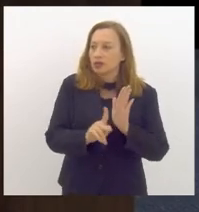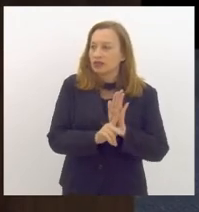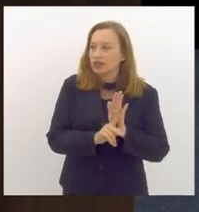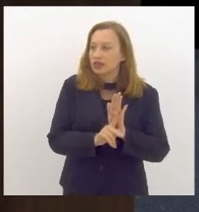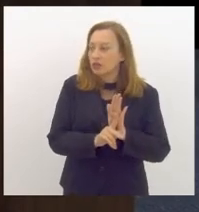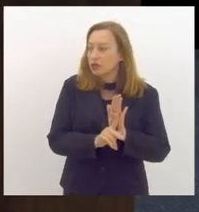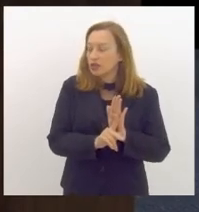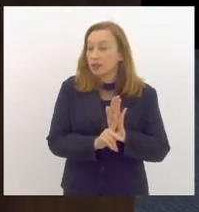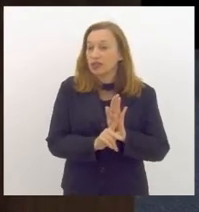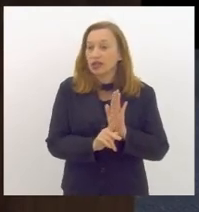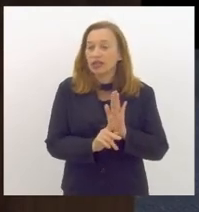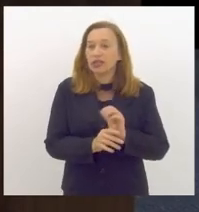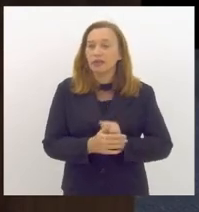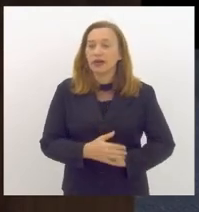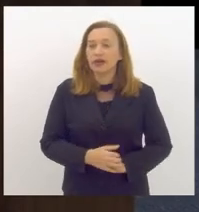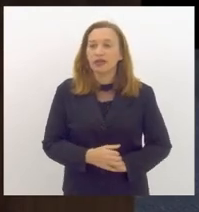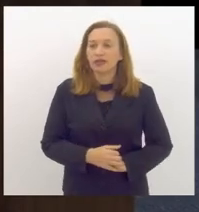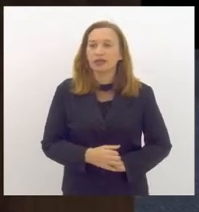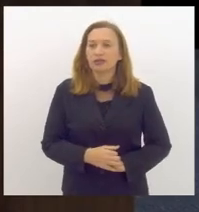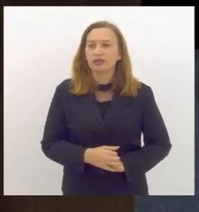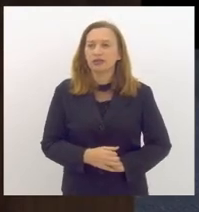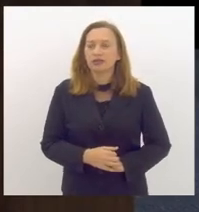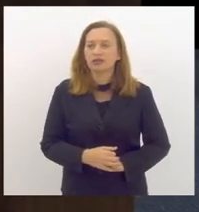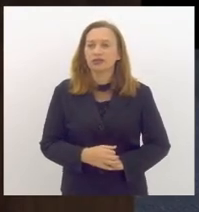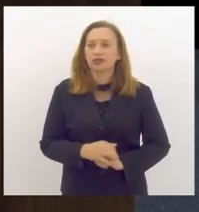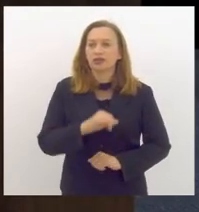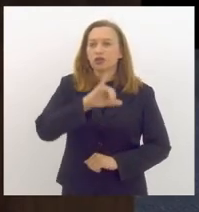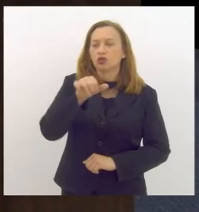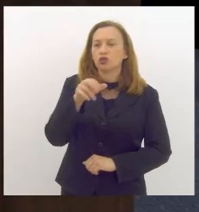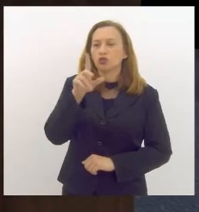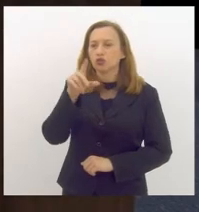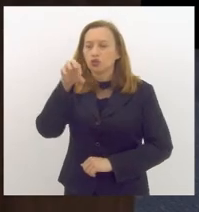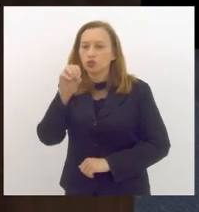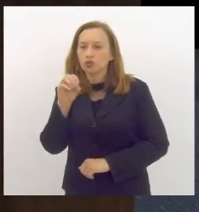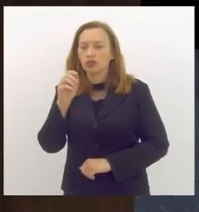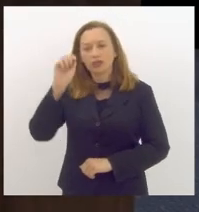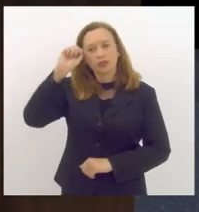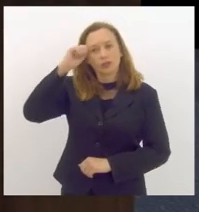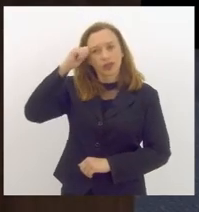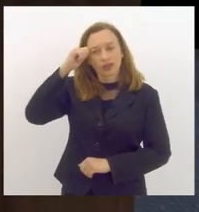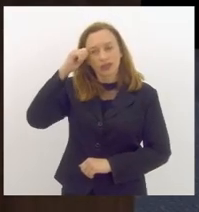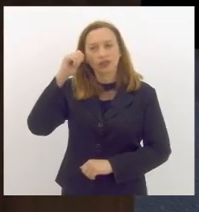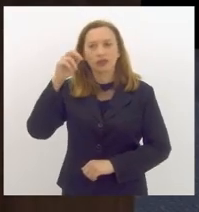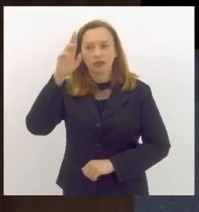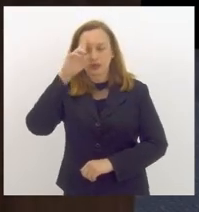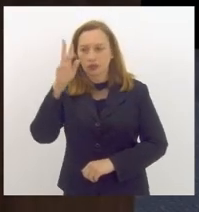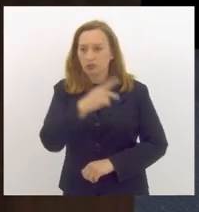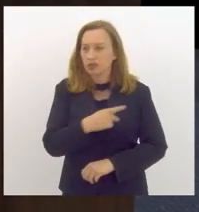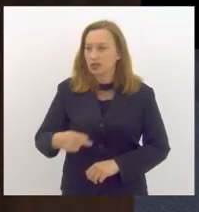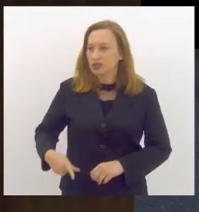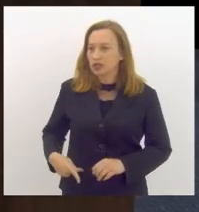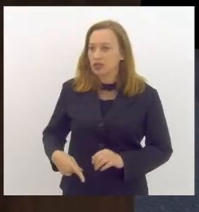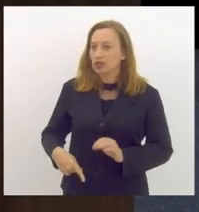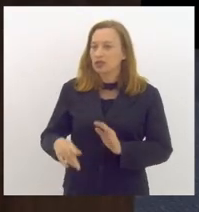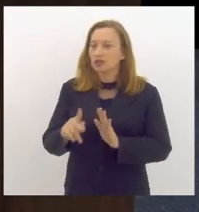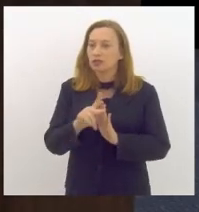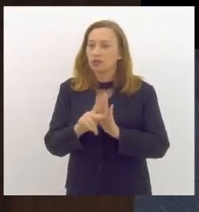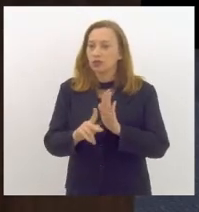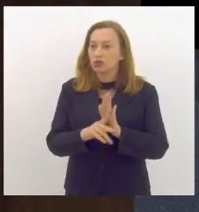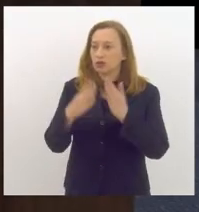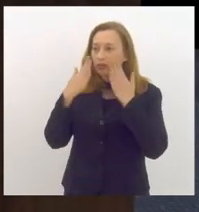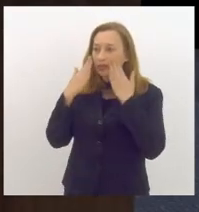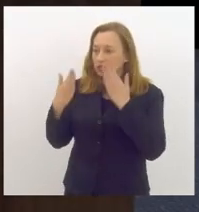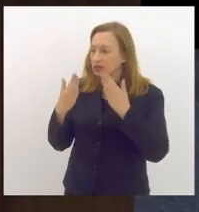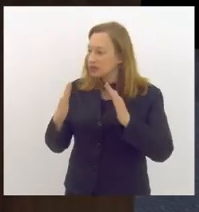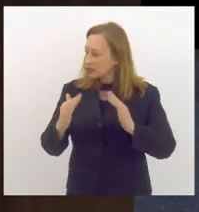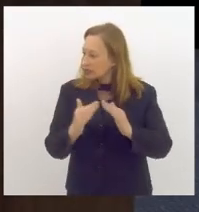âmbito do Estado do Rio de Janeiro, o Júlio das Pretas. Não à toa, senhor presidente, esse projeto, quando apresentei nesta